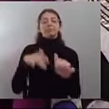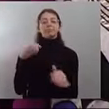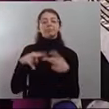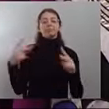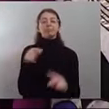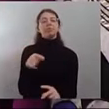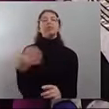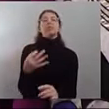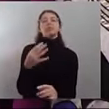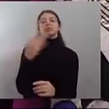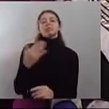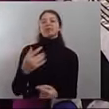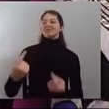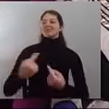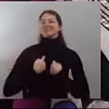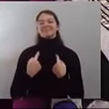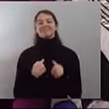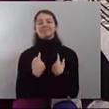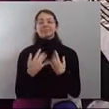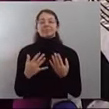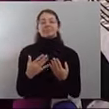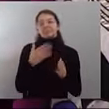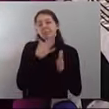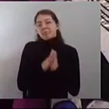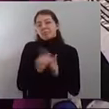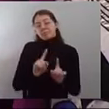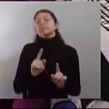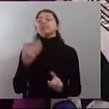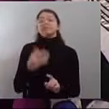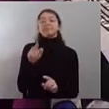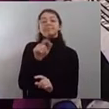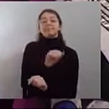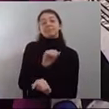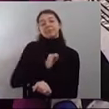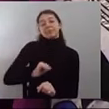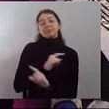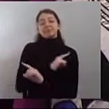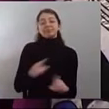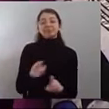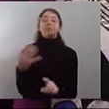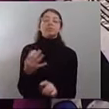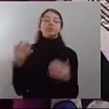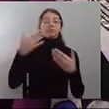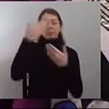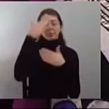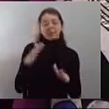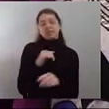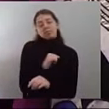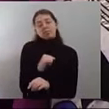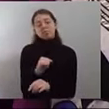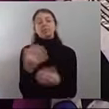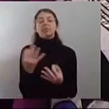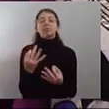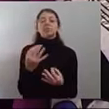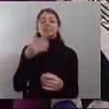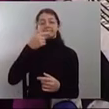direito para si, direito esse que nem sequer usou, limitando assim o contraditório essencial no debate democrático e que teria dado um grande contributo para esta